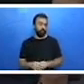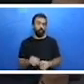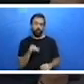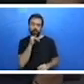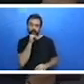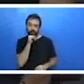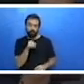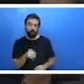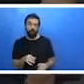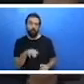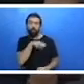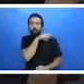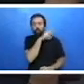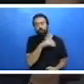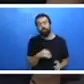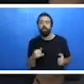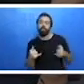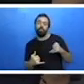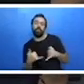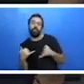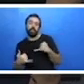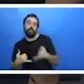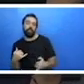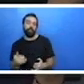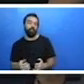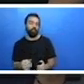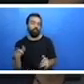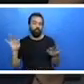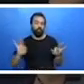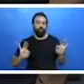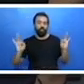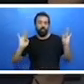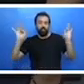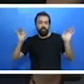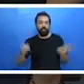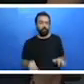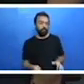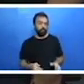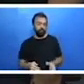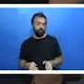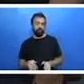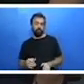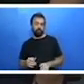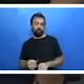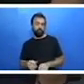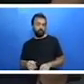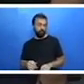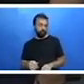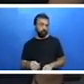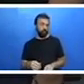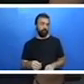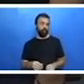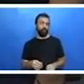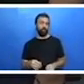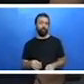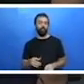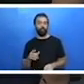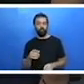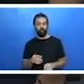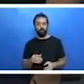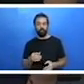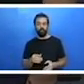bichos brincavam entusiasmados. Olha aqui, brincavam. O galo almoçou milho, destacamos,